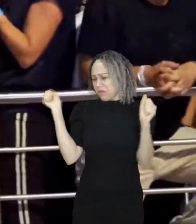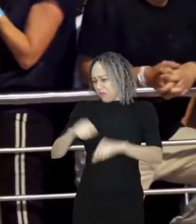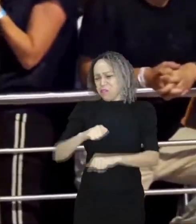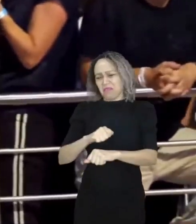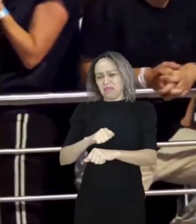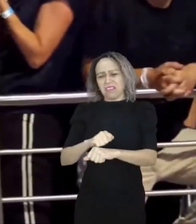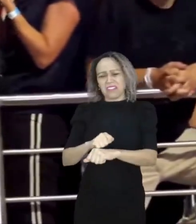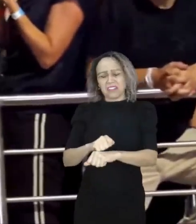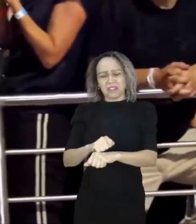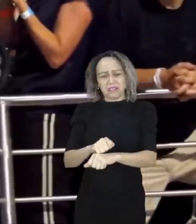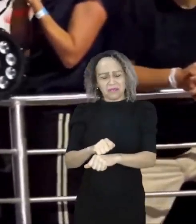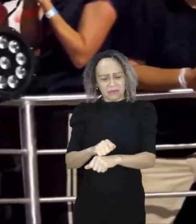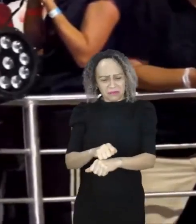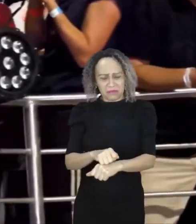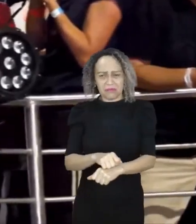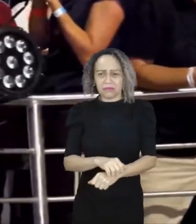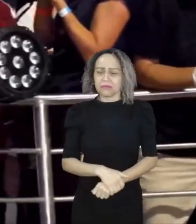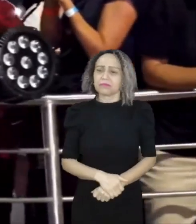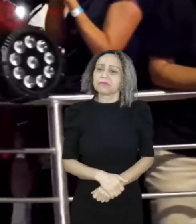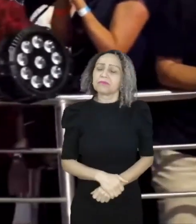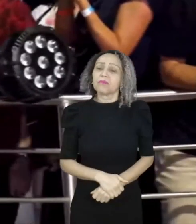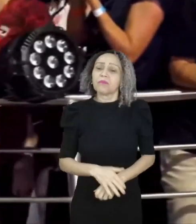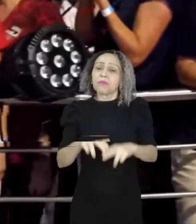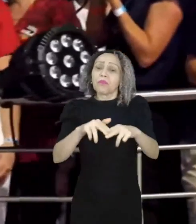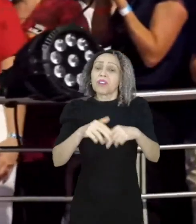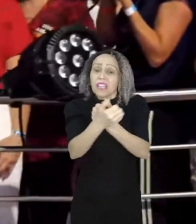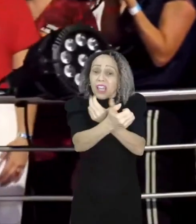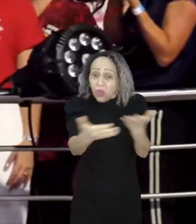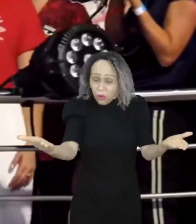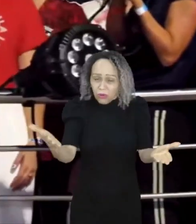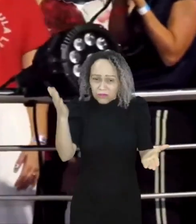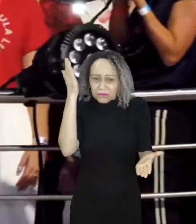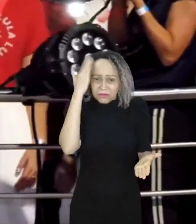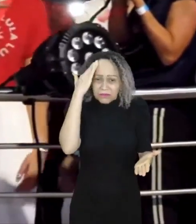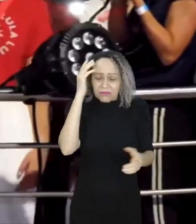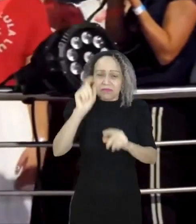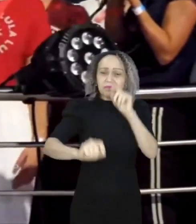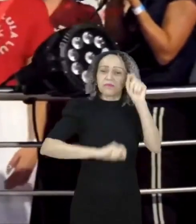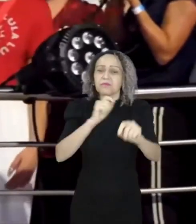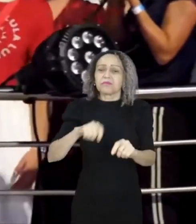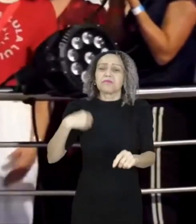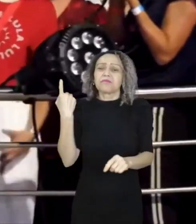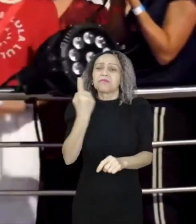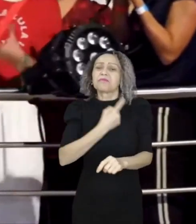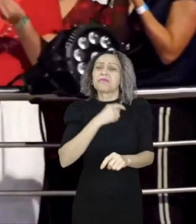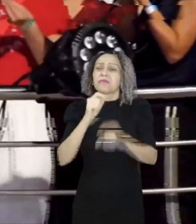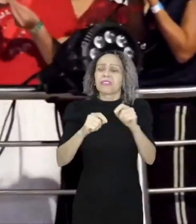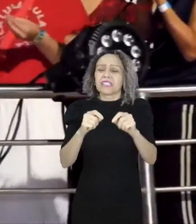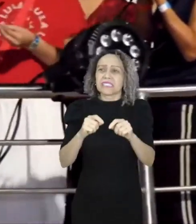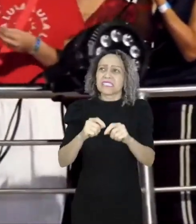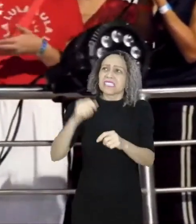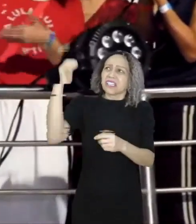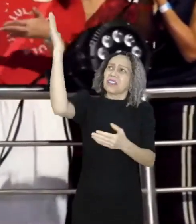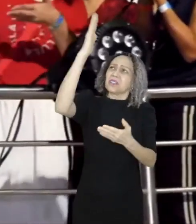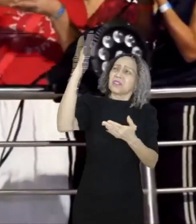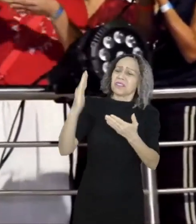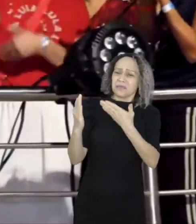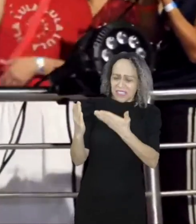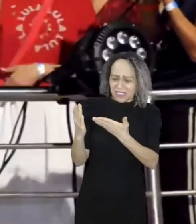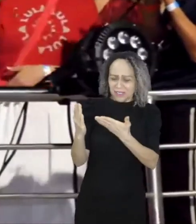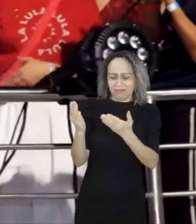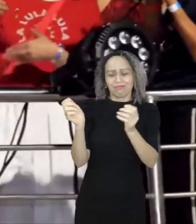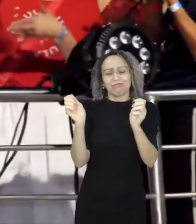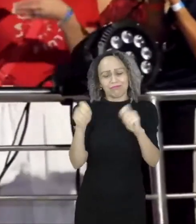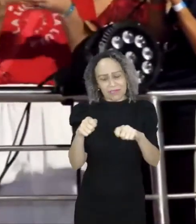Por isso, companheiros, todos vocês sabem o que nós já fizemos nesse país.